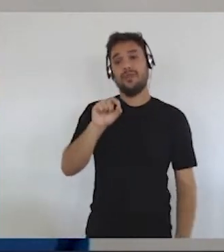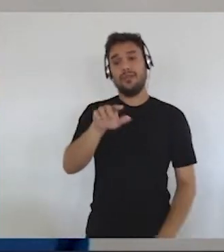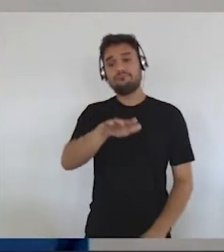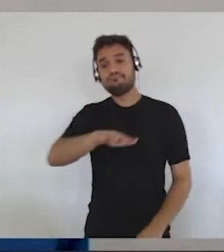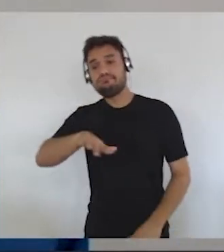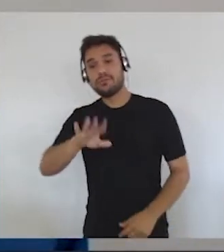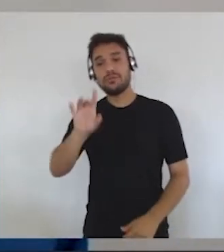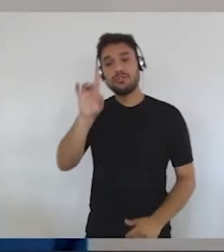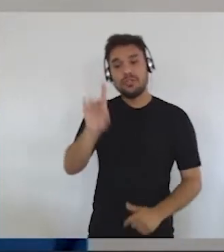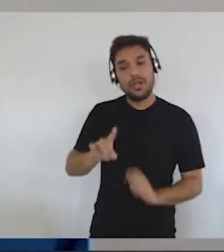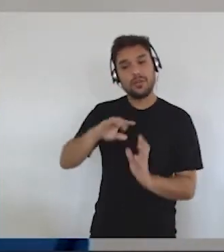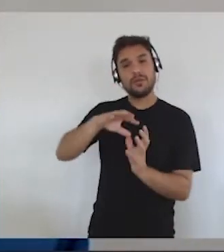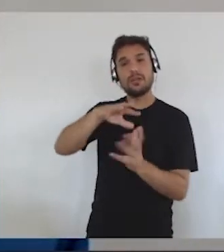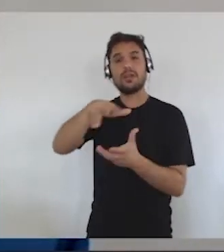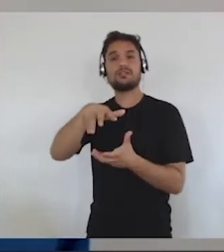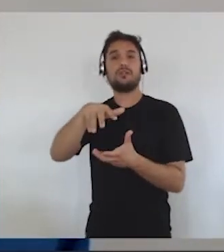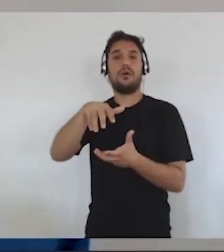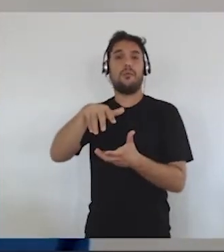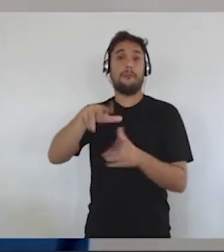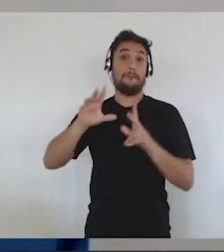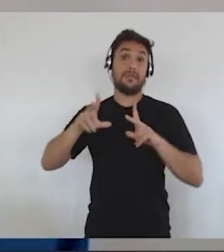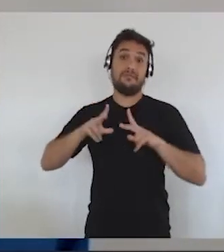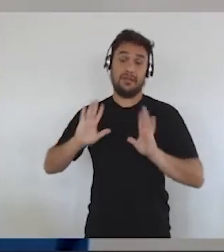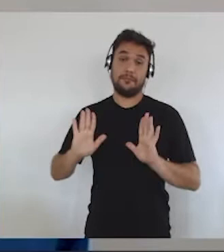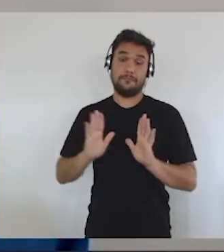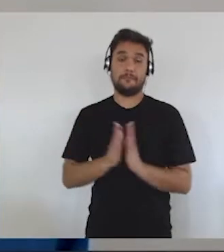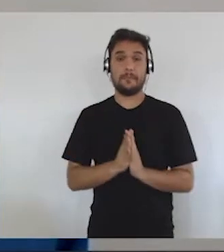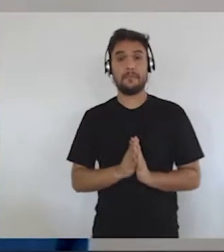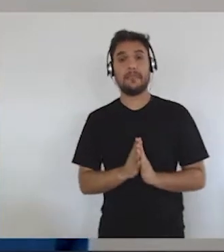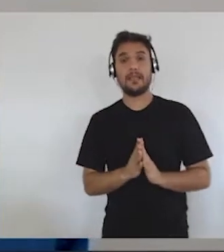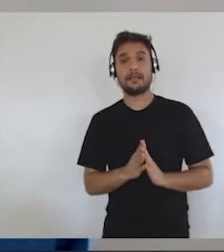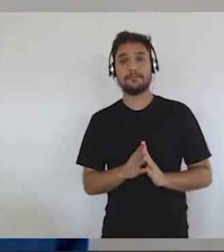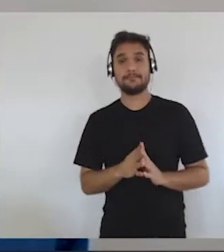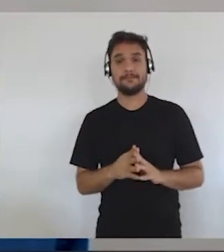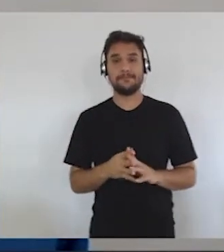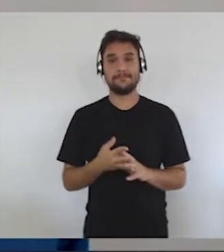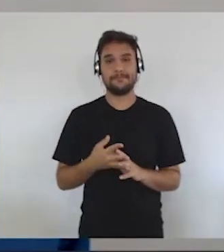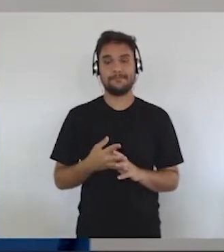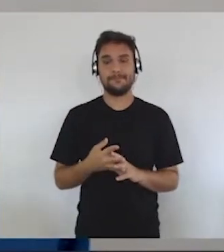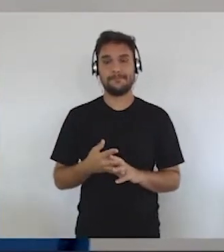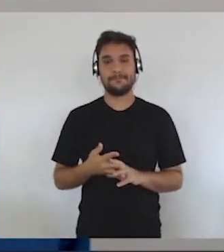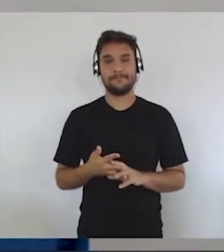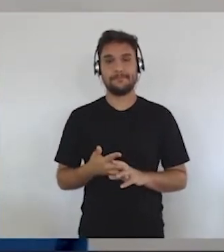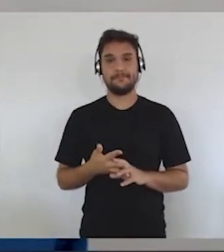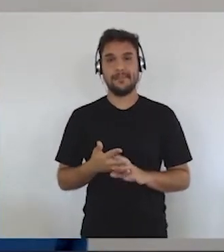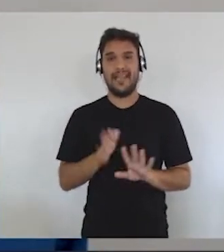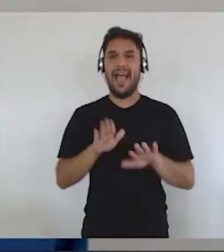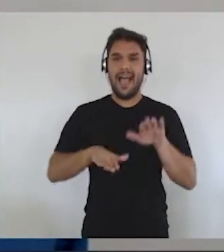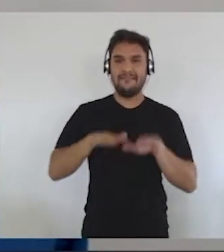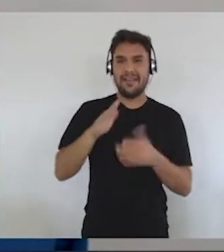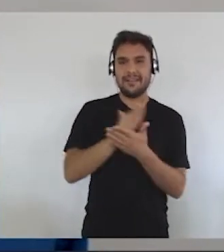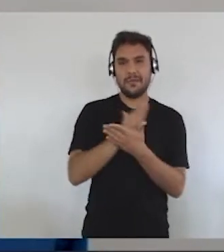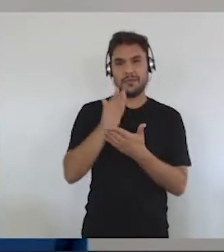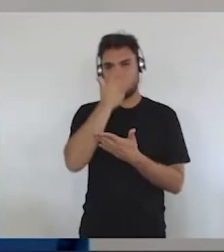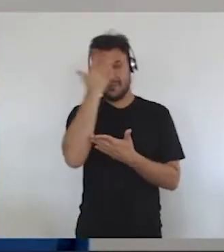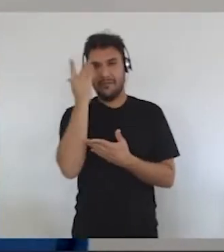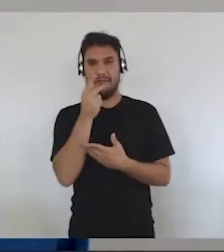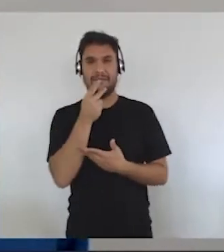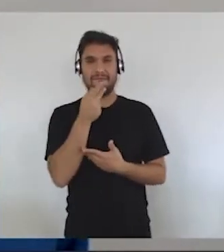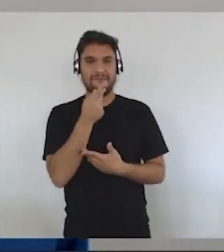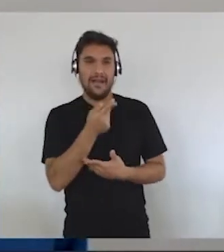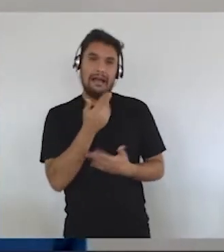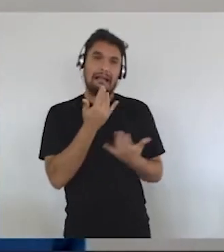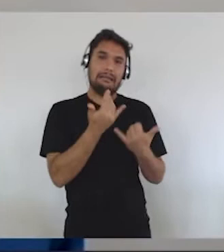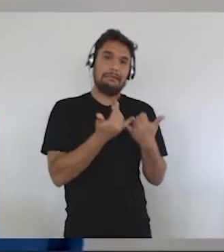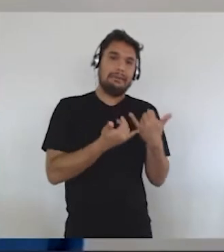ao direito internacional privado. As pessoas costumam, em tom de brincadeira, mas sempre com